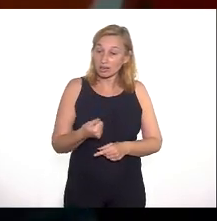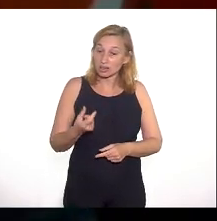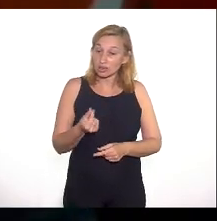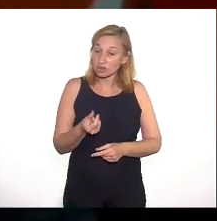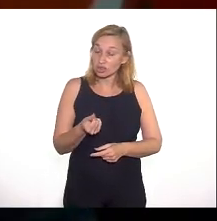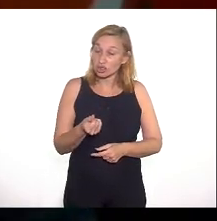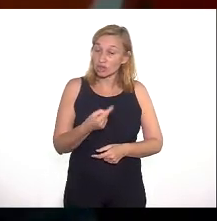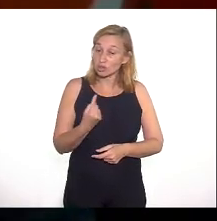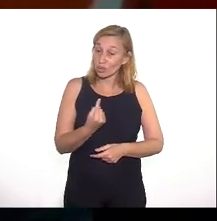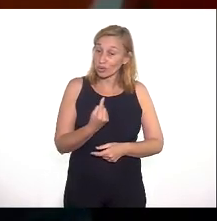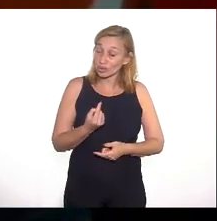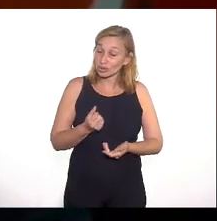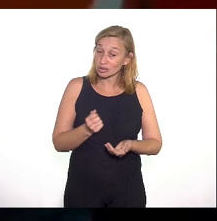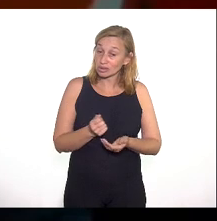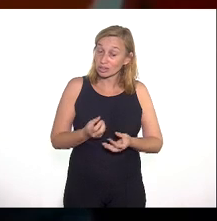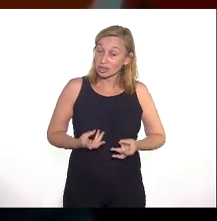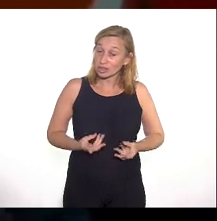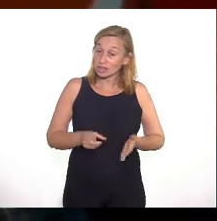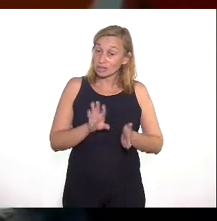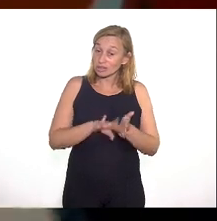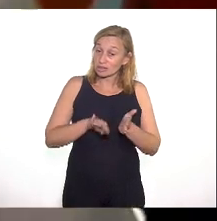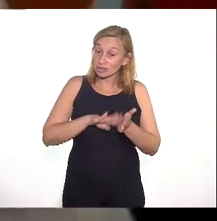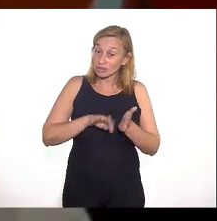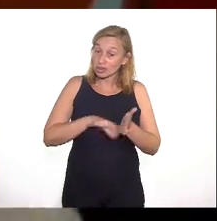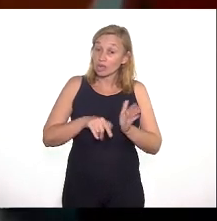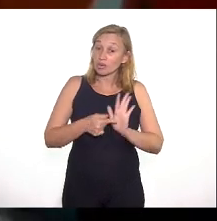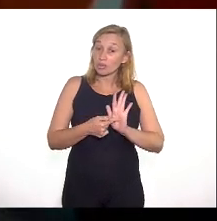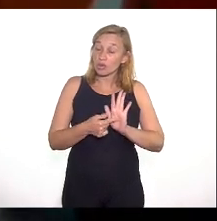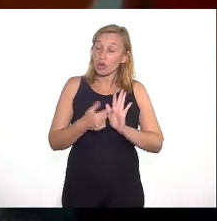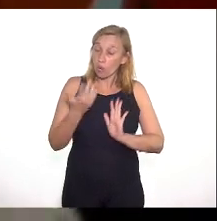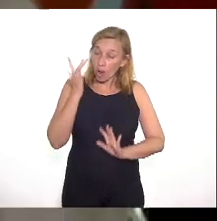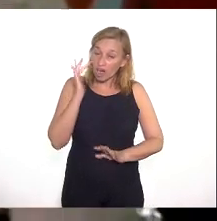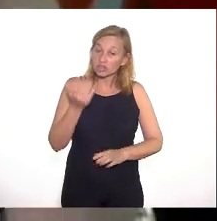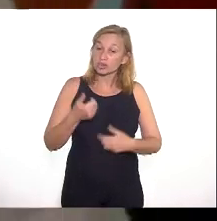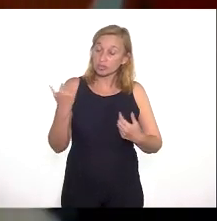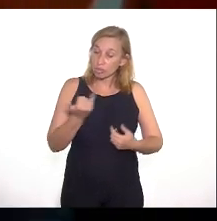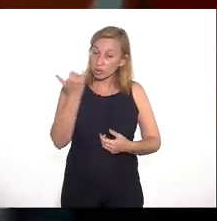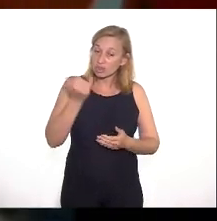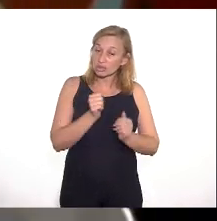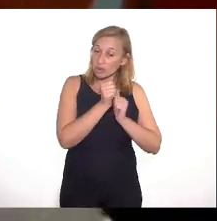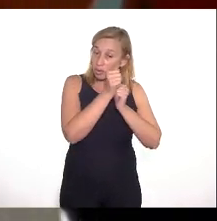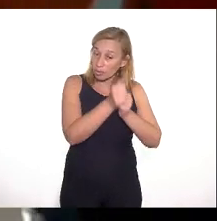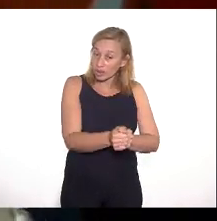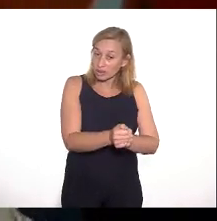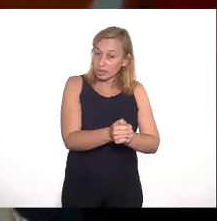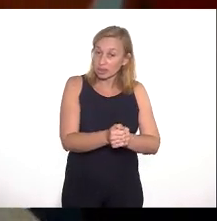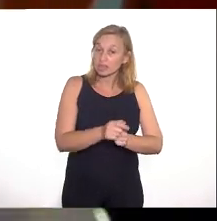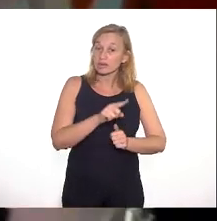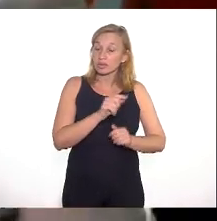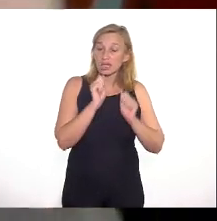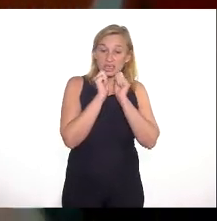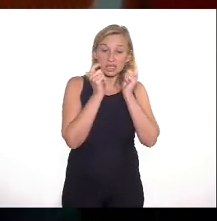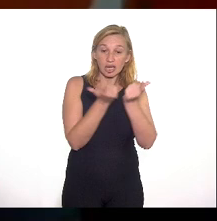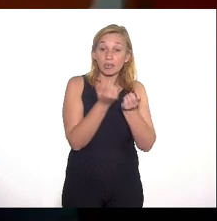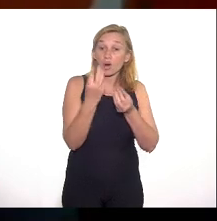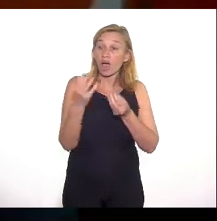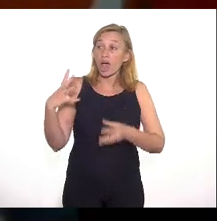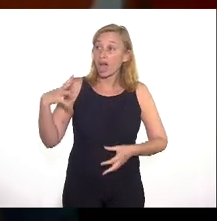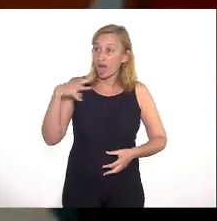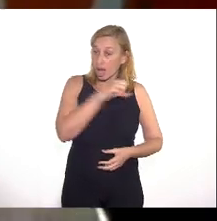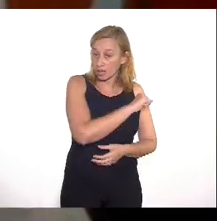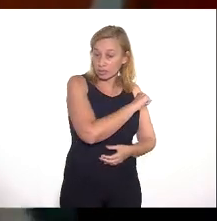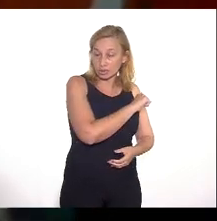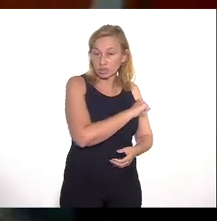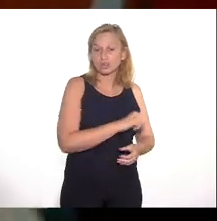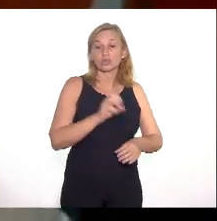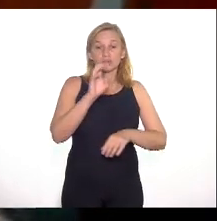nosso dinheiro, eu penso que mostra necessário o acompanhamento por essa Assembleia, com urgência,